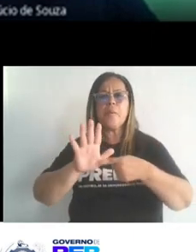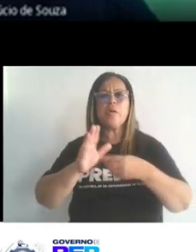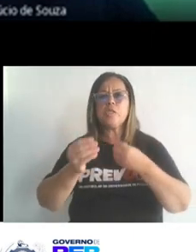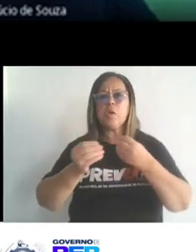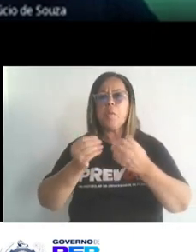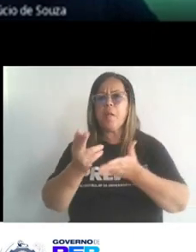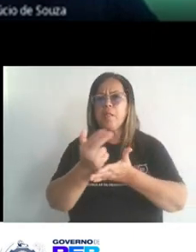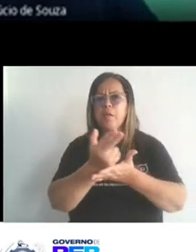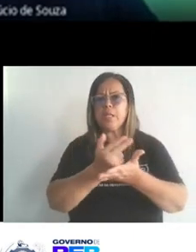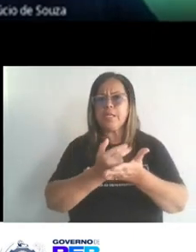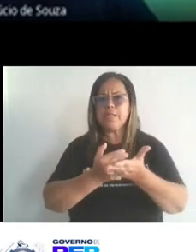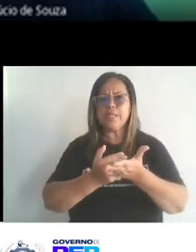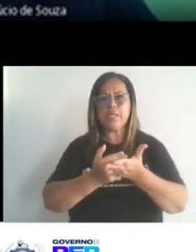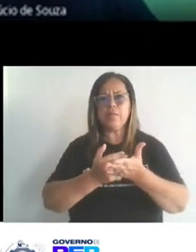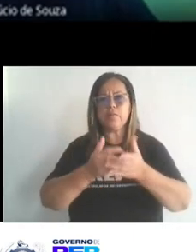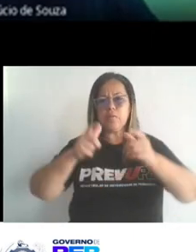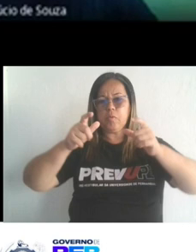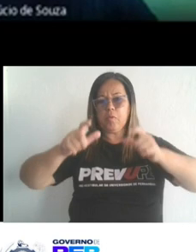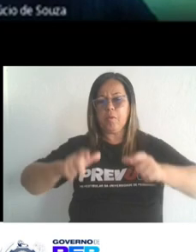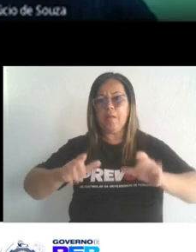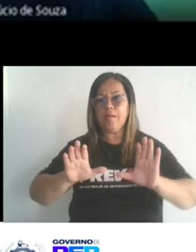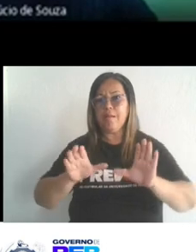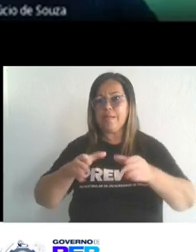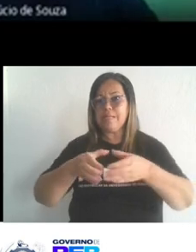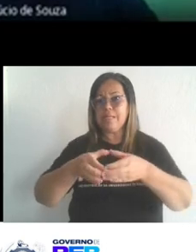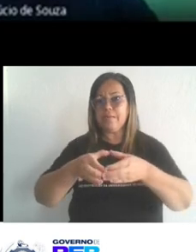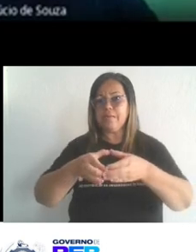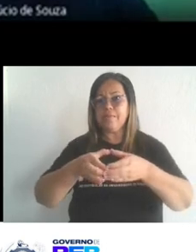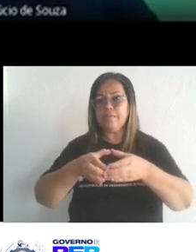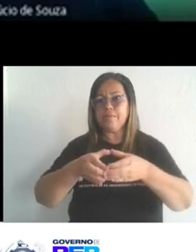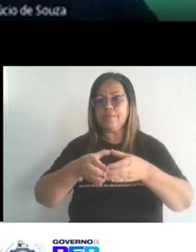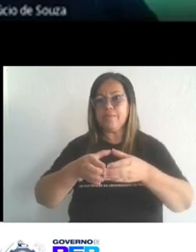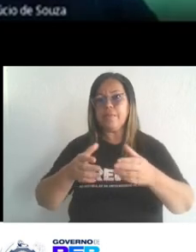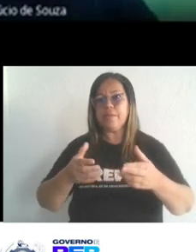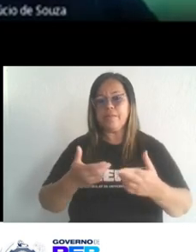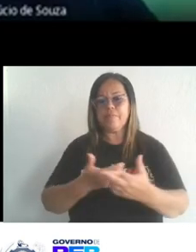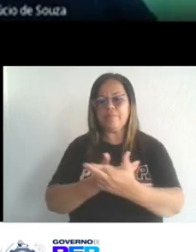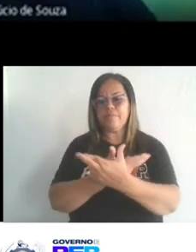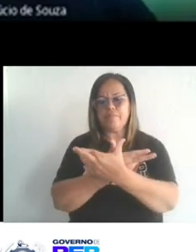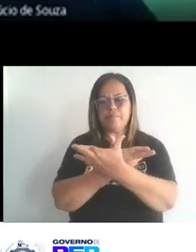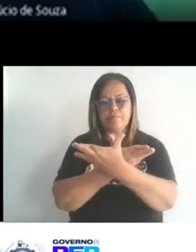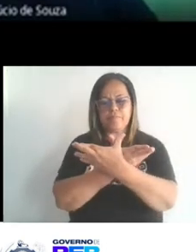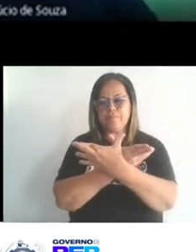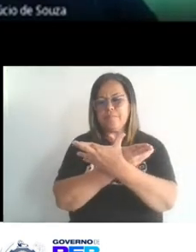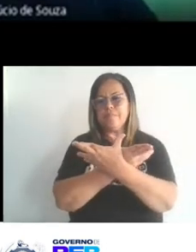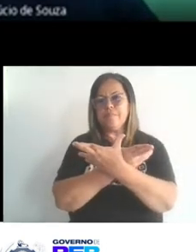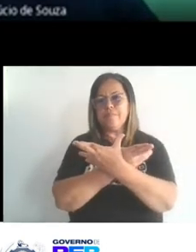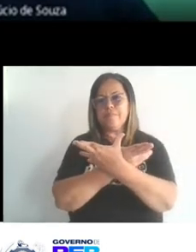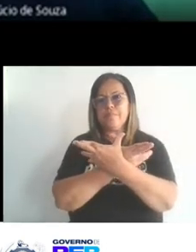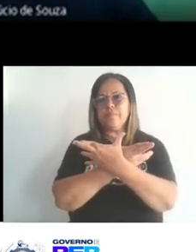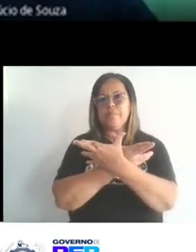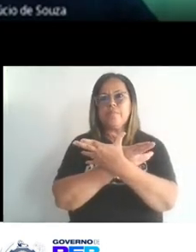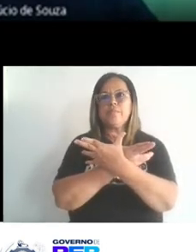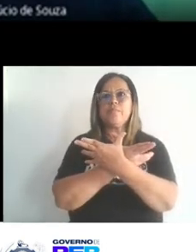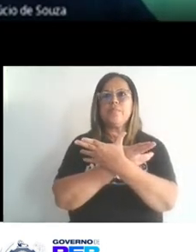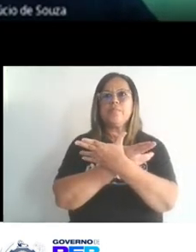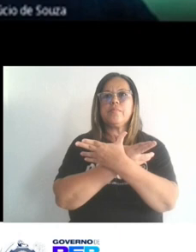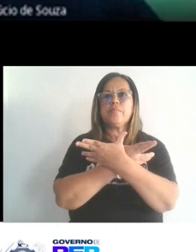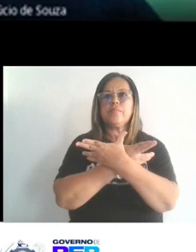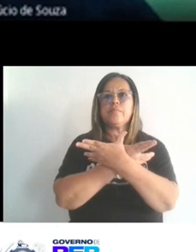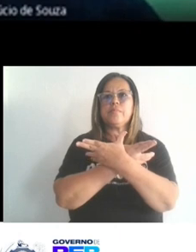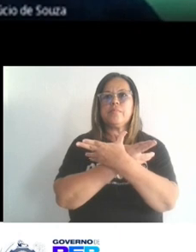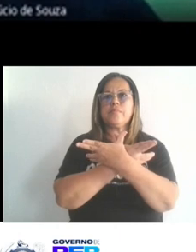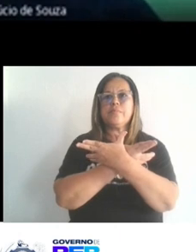civilização asteca da Tenochtitlã feita em 1524